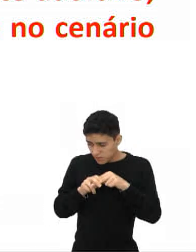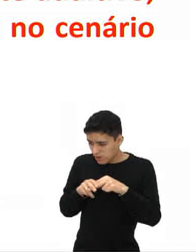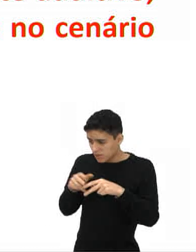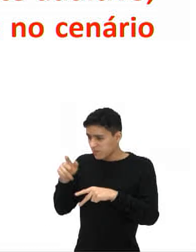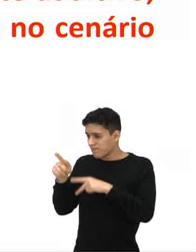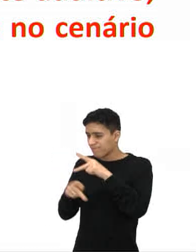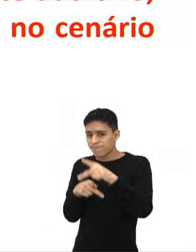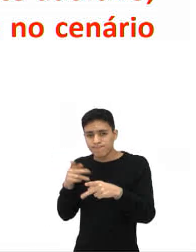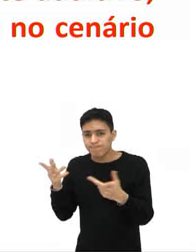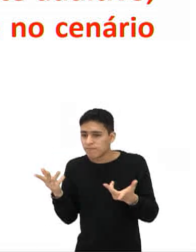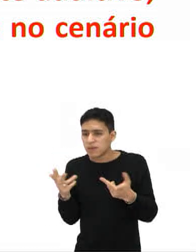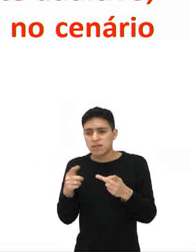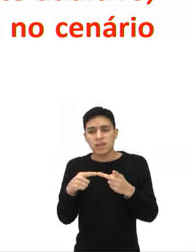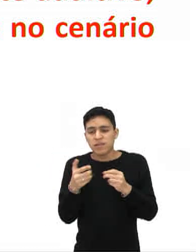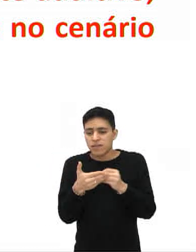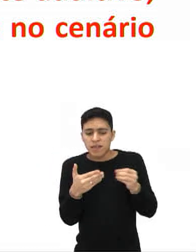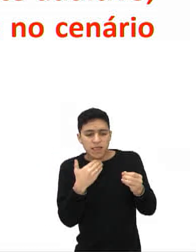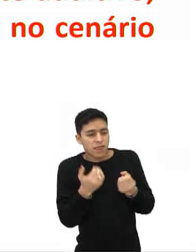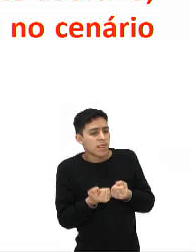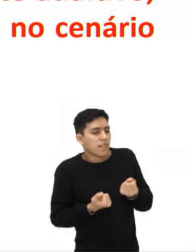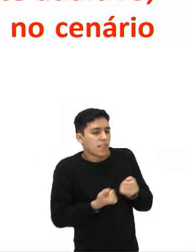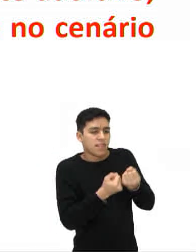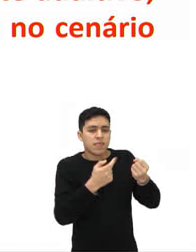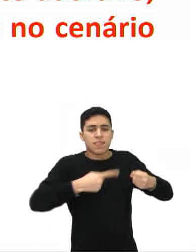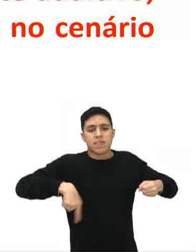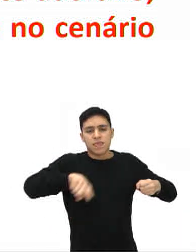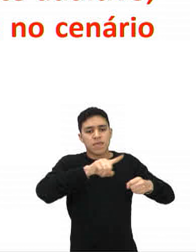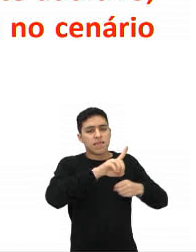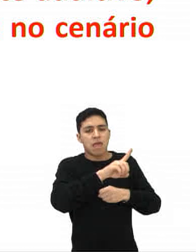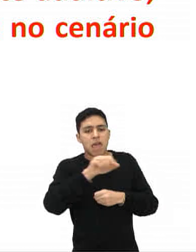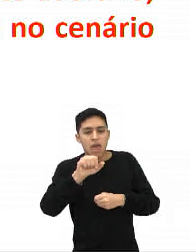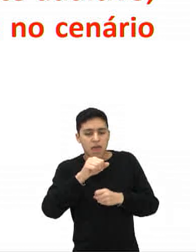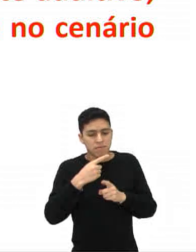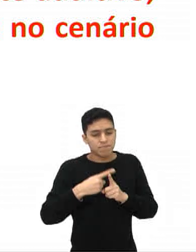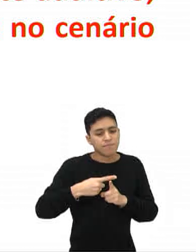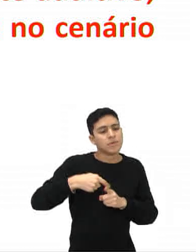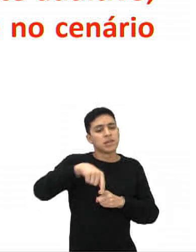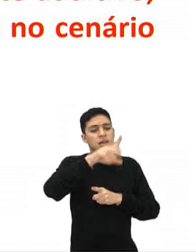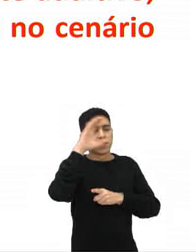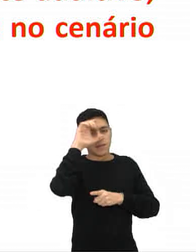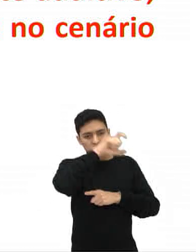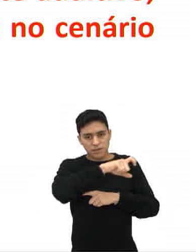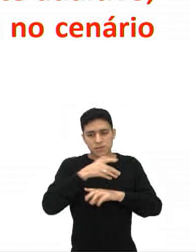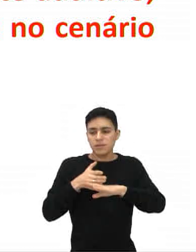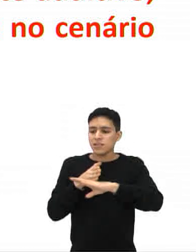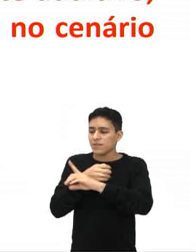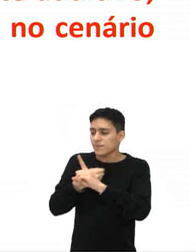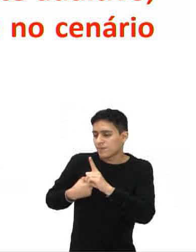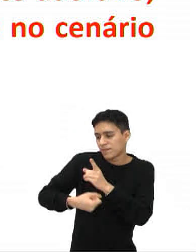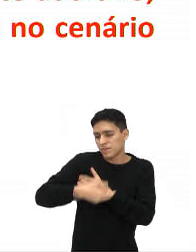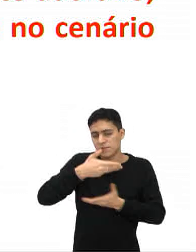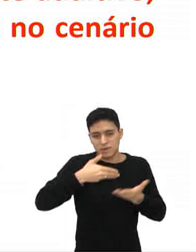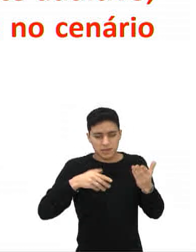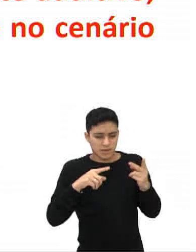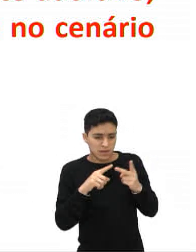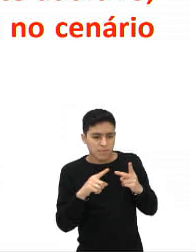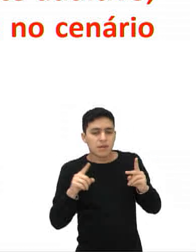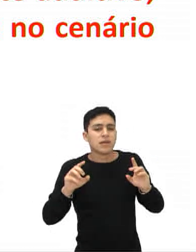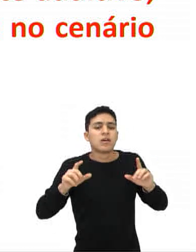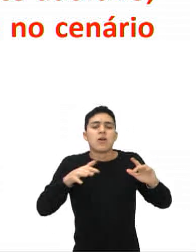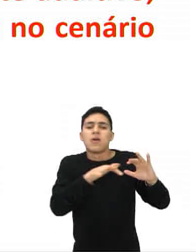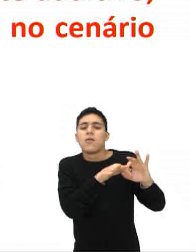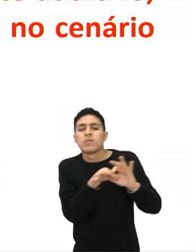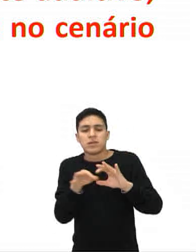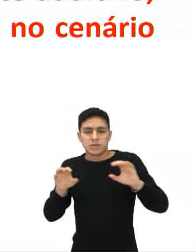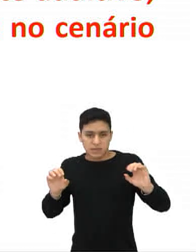e do Estado para com o deficiente auditivo, dificultando a sua participação na sociedade e no cenário